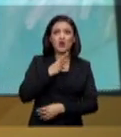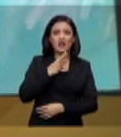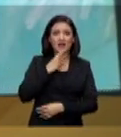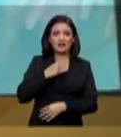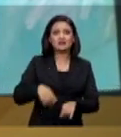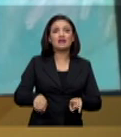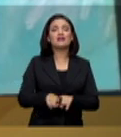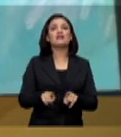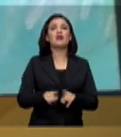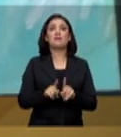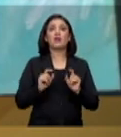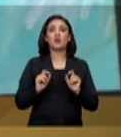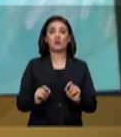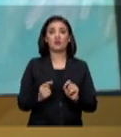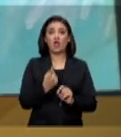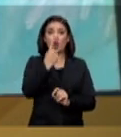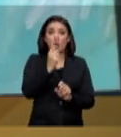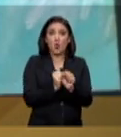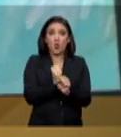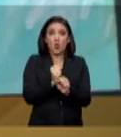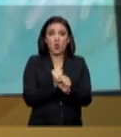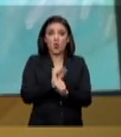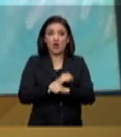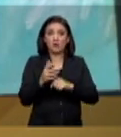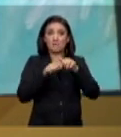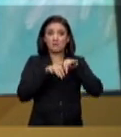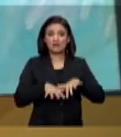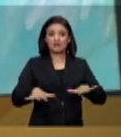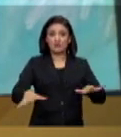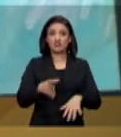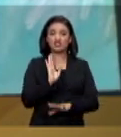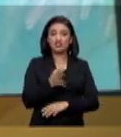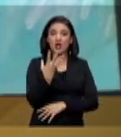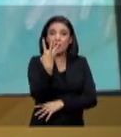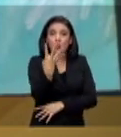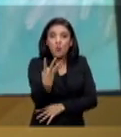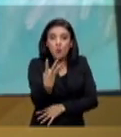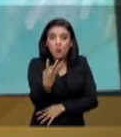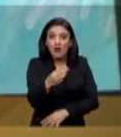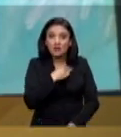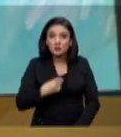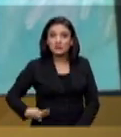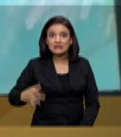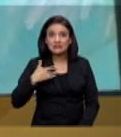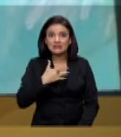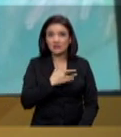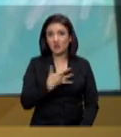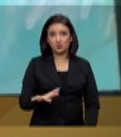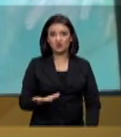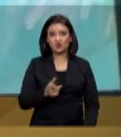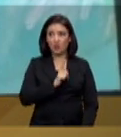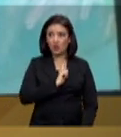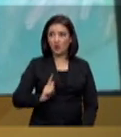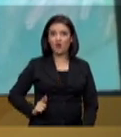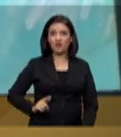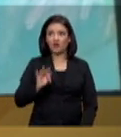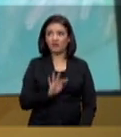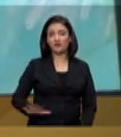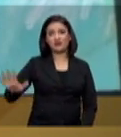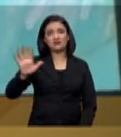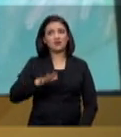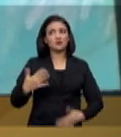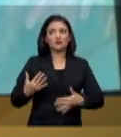federal. No período de um ano de pandemia, tivemos 4 ministros da saúde diferentes. É necessário, e a CPI tem essa